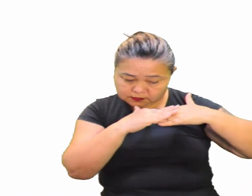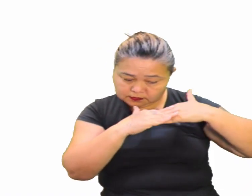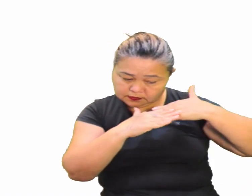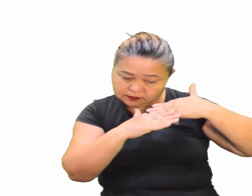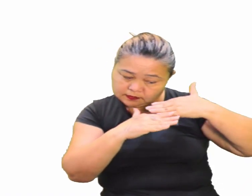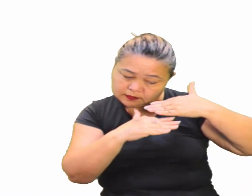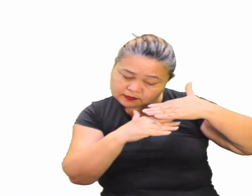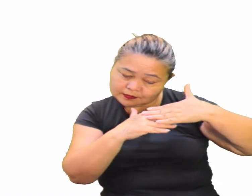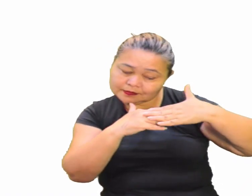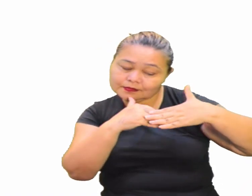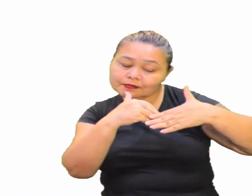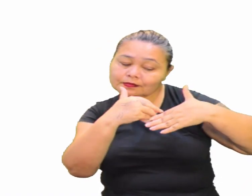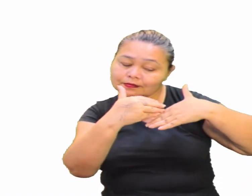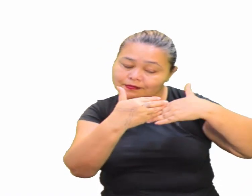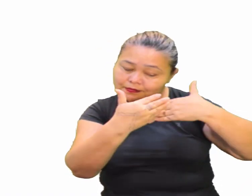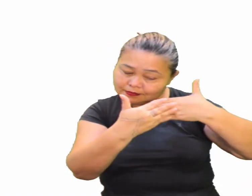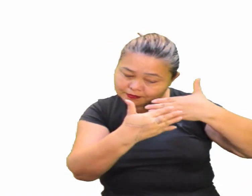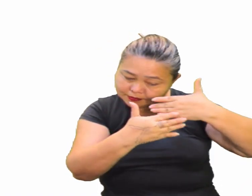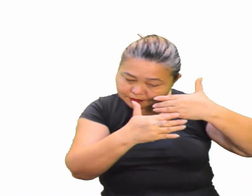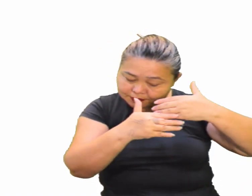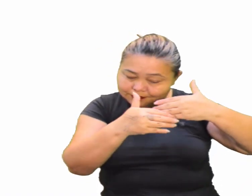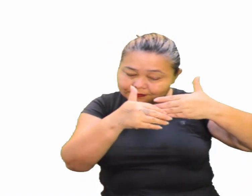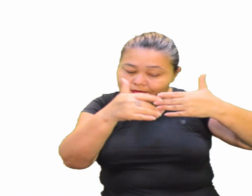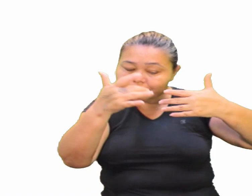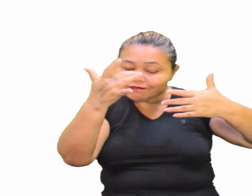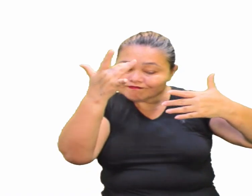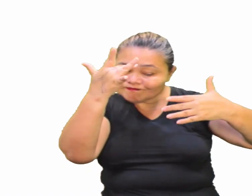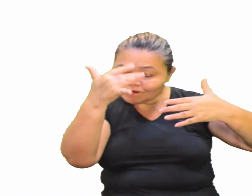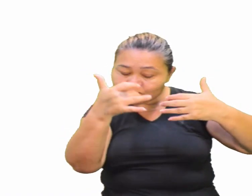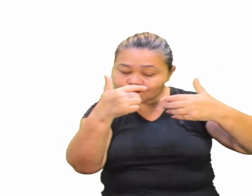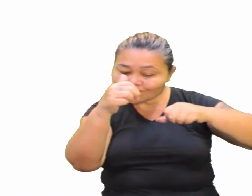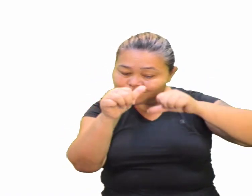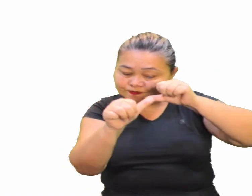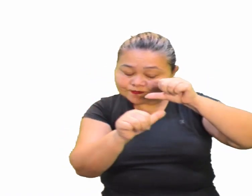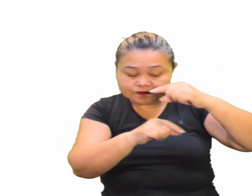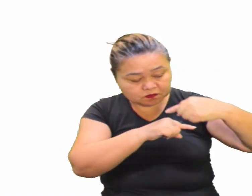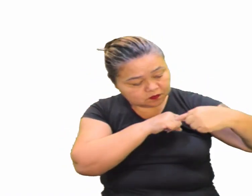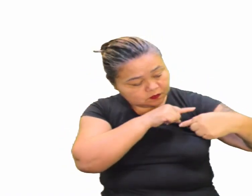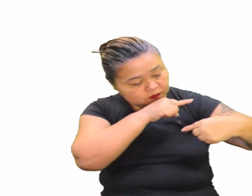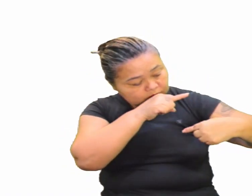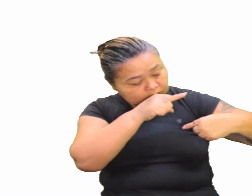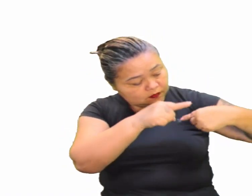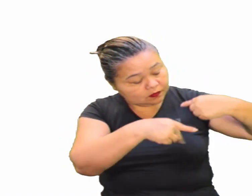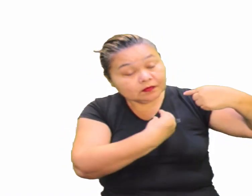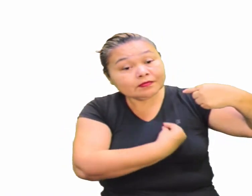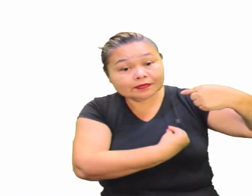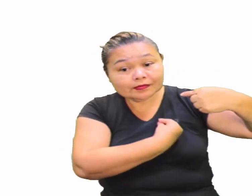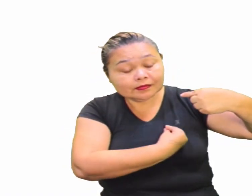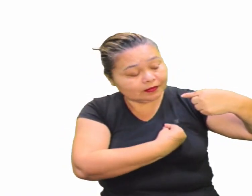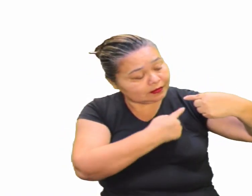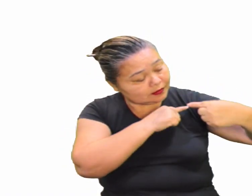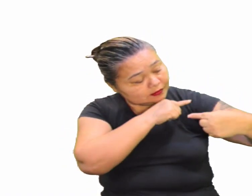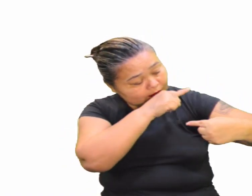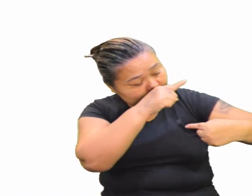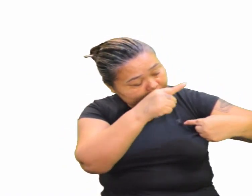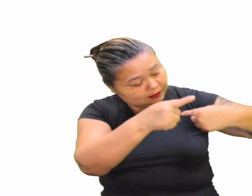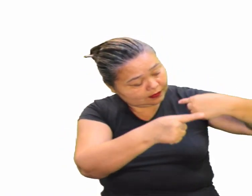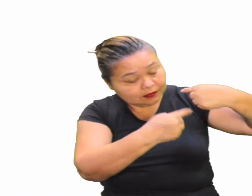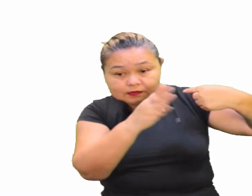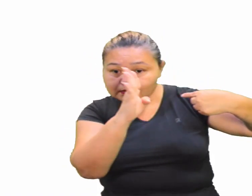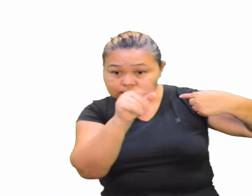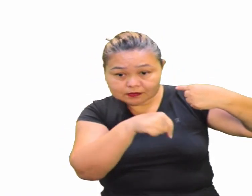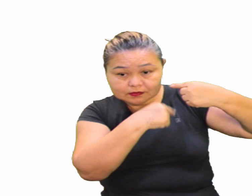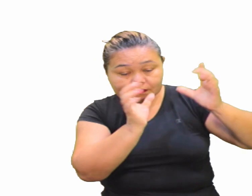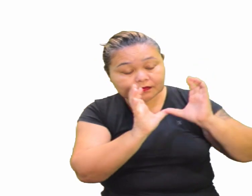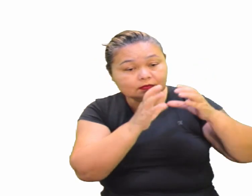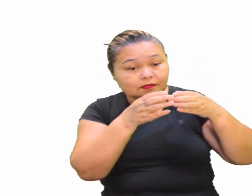vão amadurecendo, tá? Vão se, se tornar, é o ciclo da vida, né? O ciclo biológico dessas espécies,